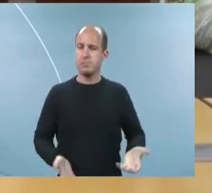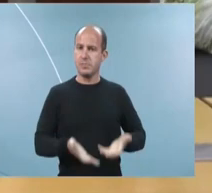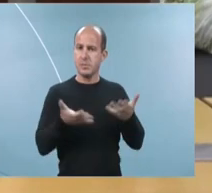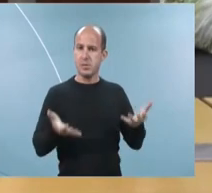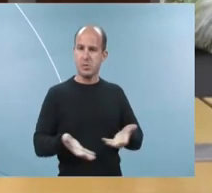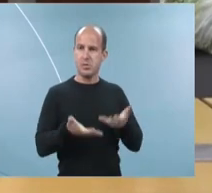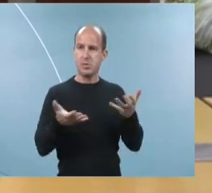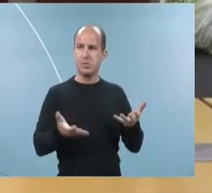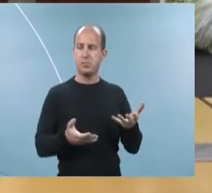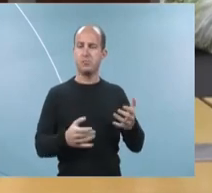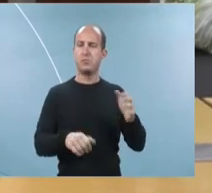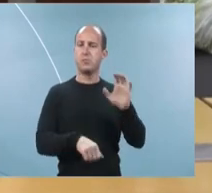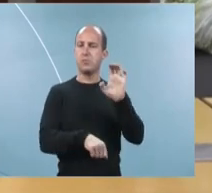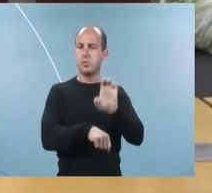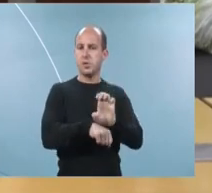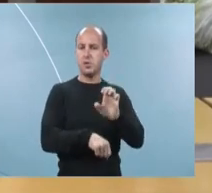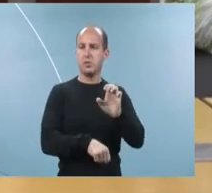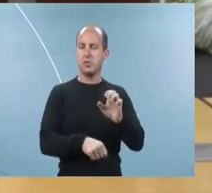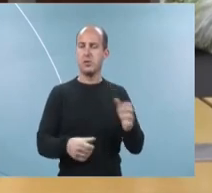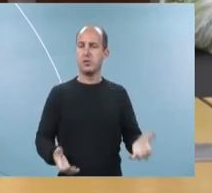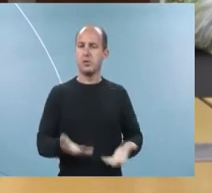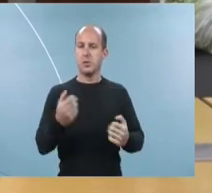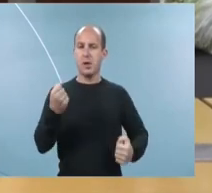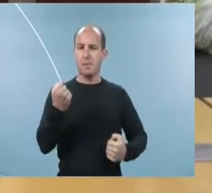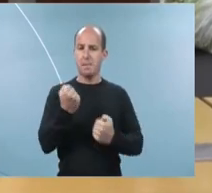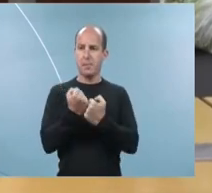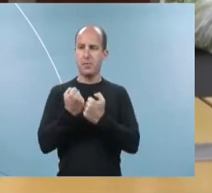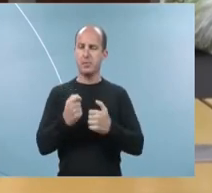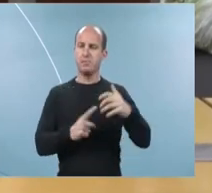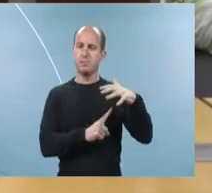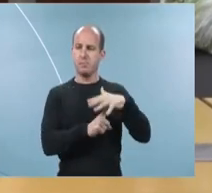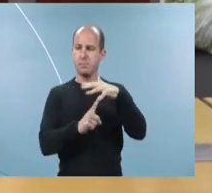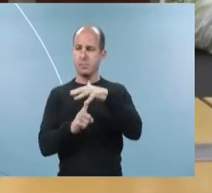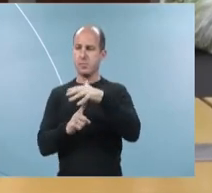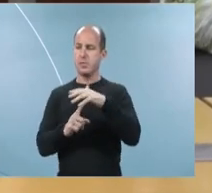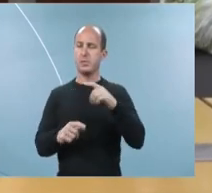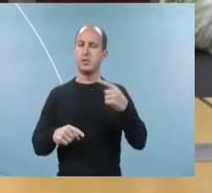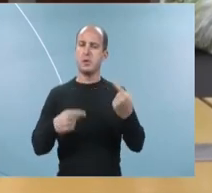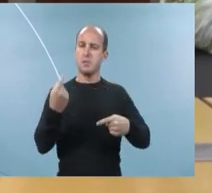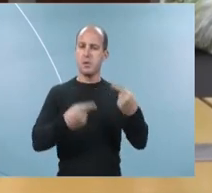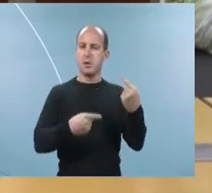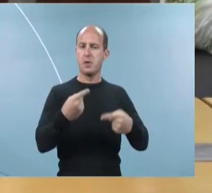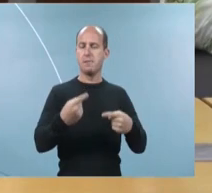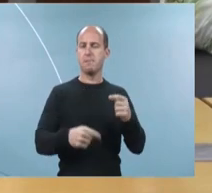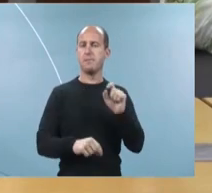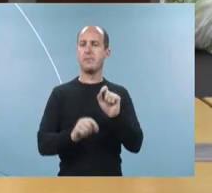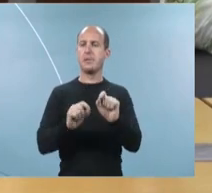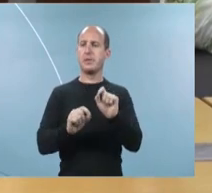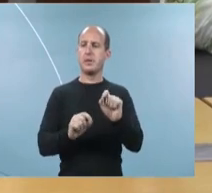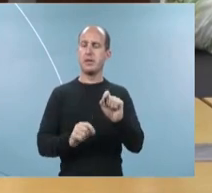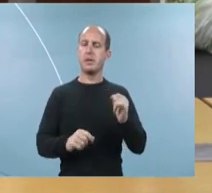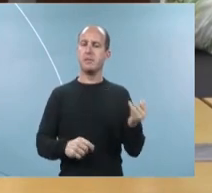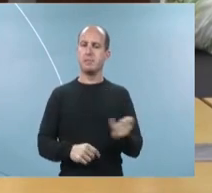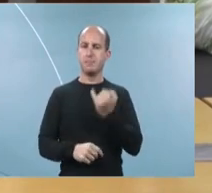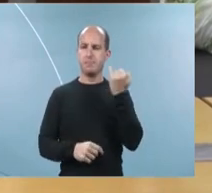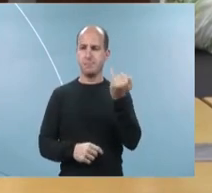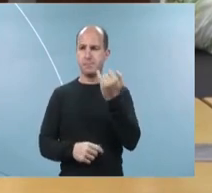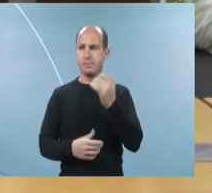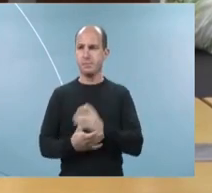incentivarem, do Estado incentivar, apoiar através de feiras, de programas, que isso é muito